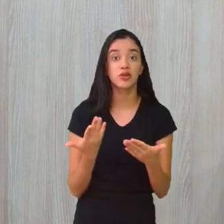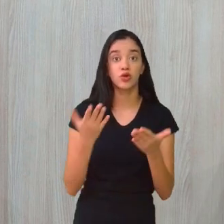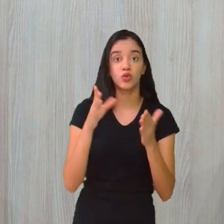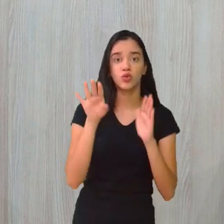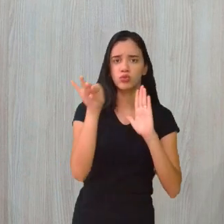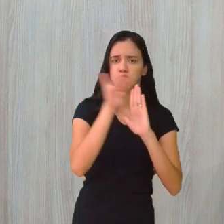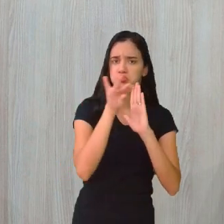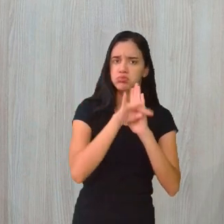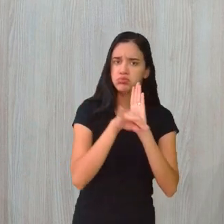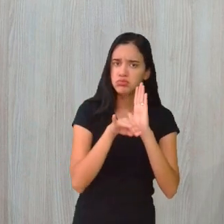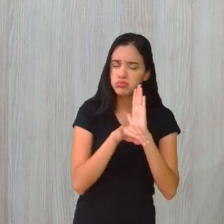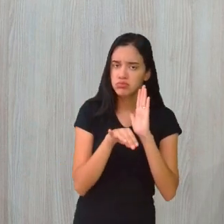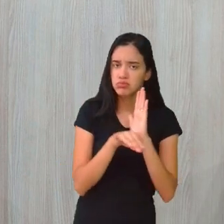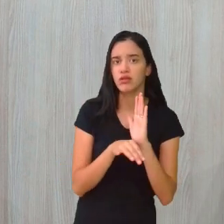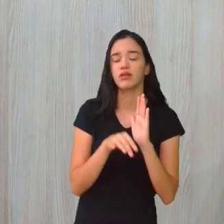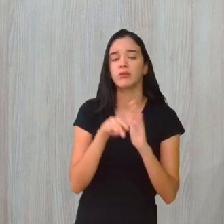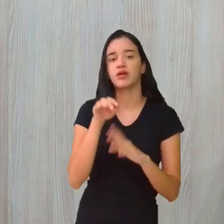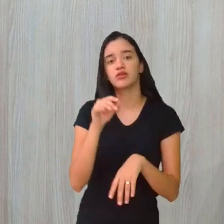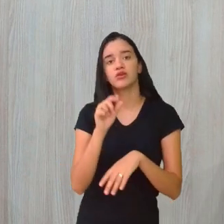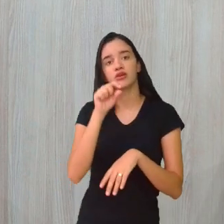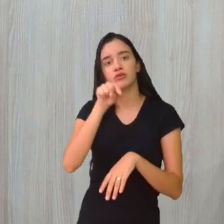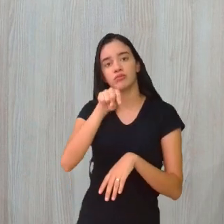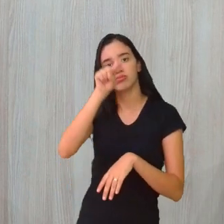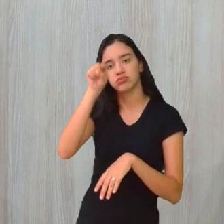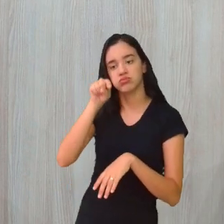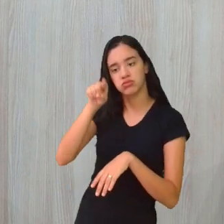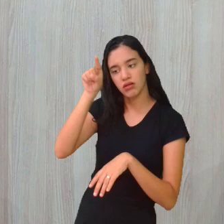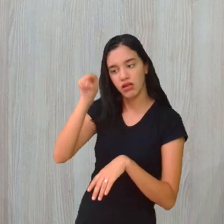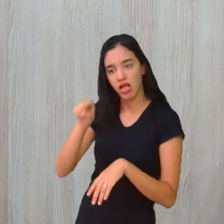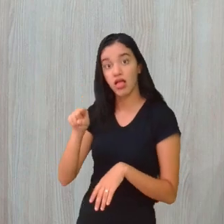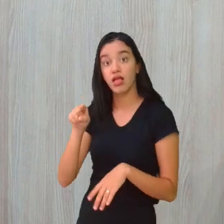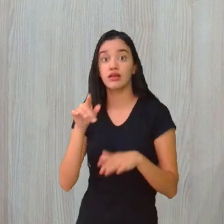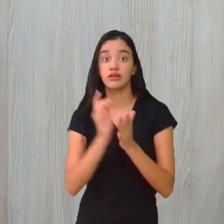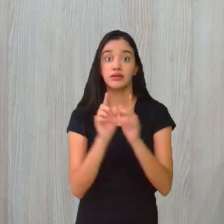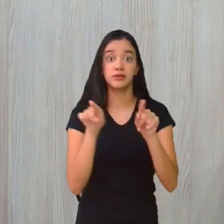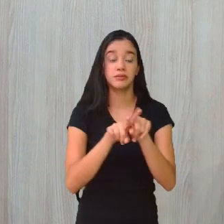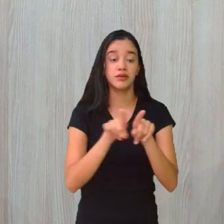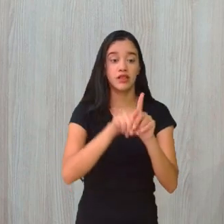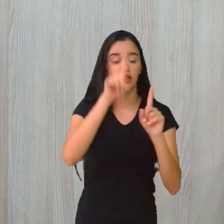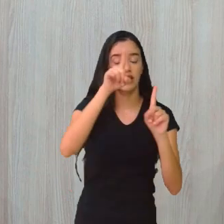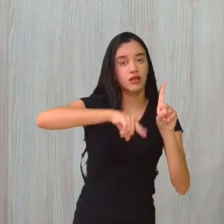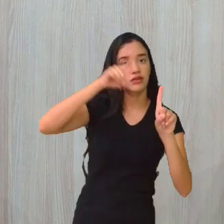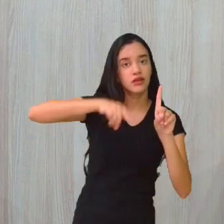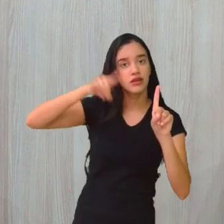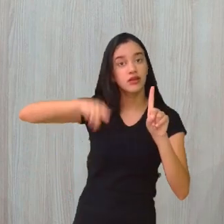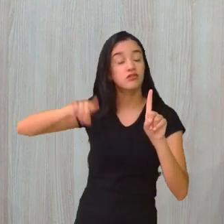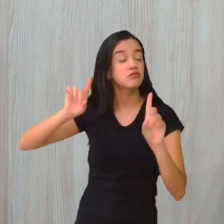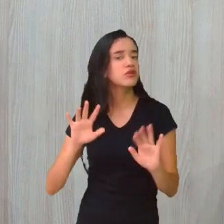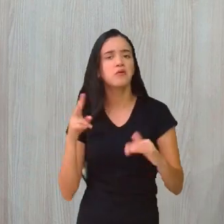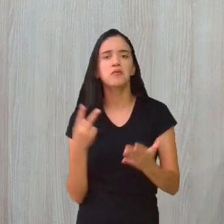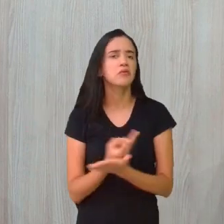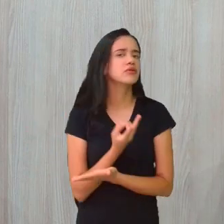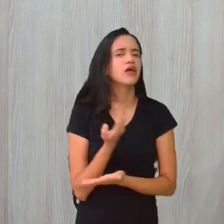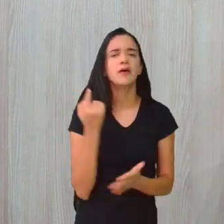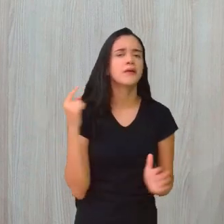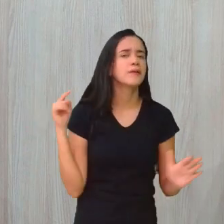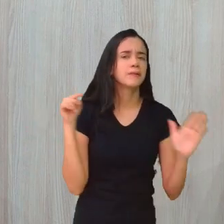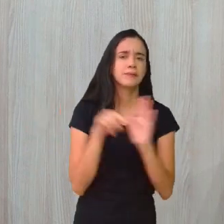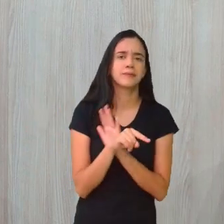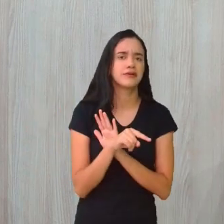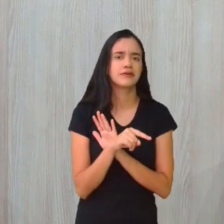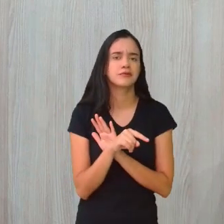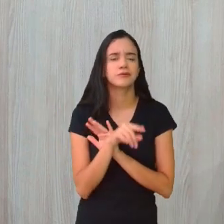de pontuação e gráficos, né, servem para isso, para indicar o que está acontecendo ali. É uma pergunta? É